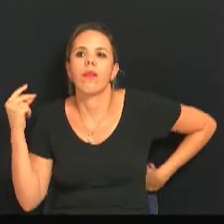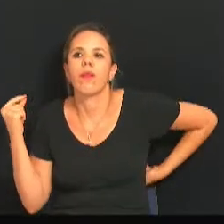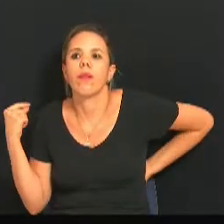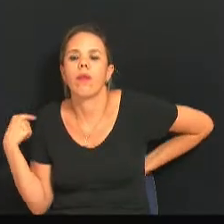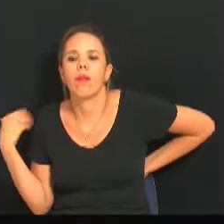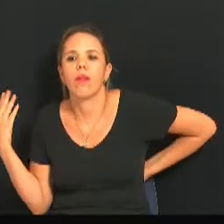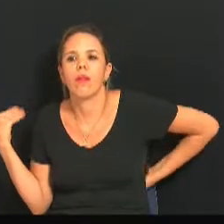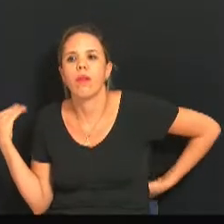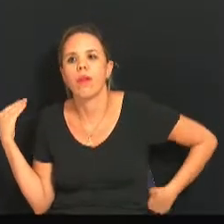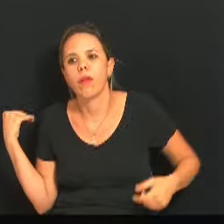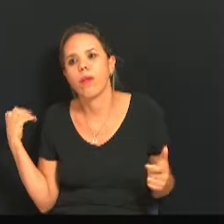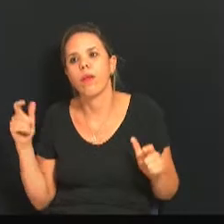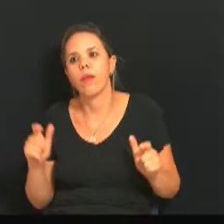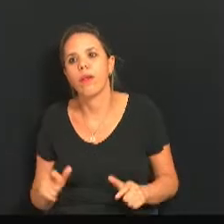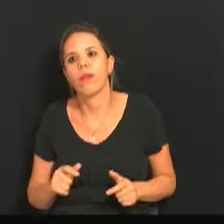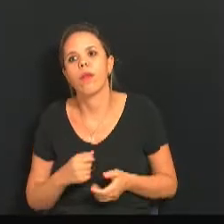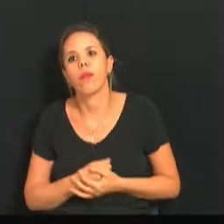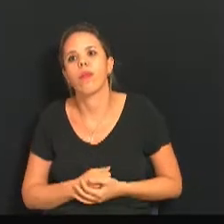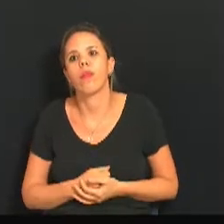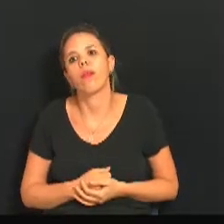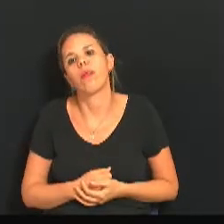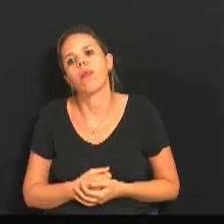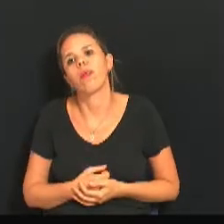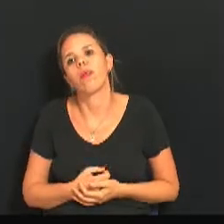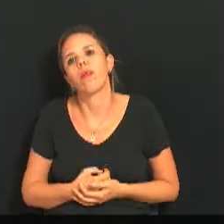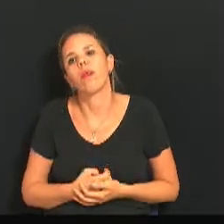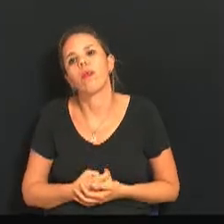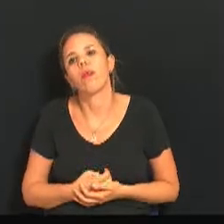espaço não é